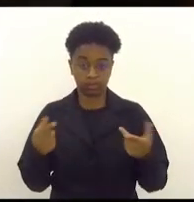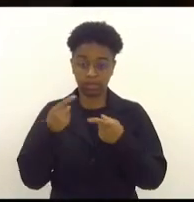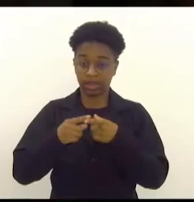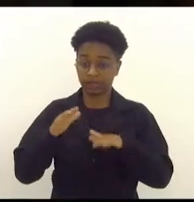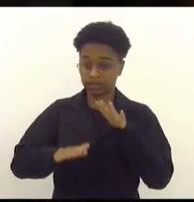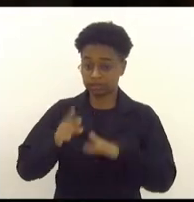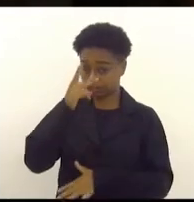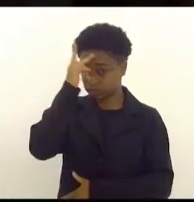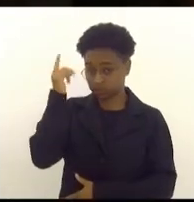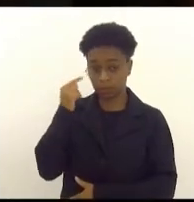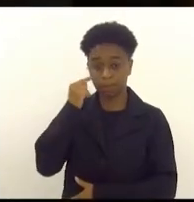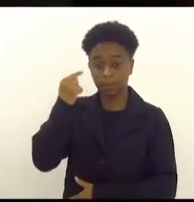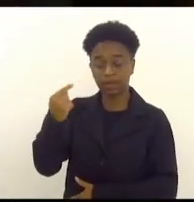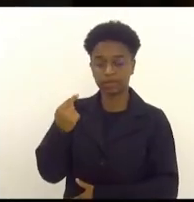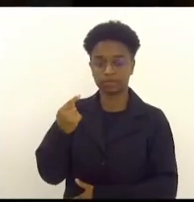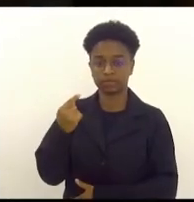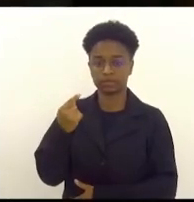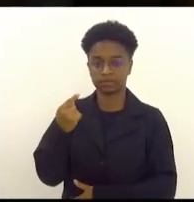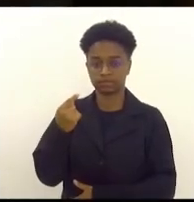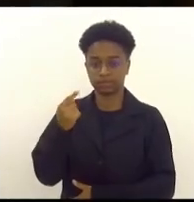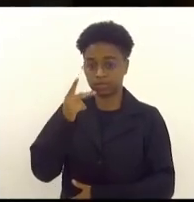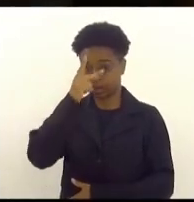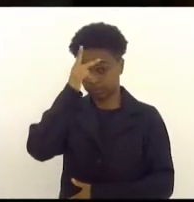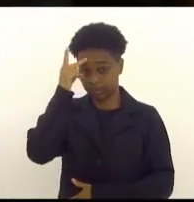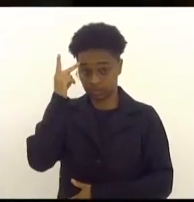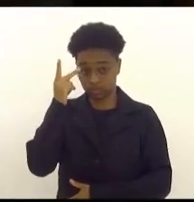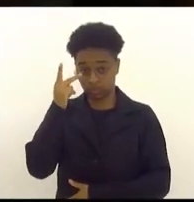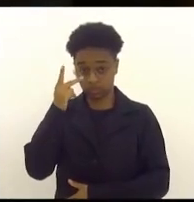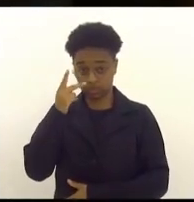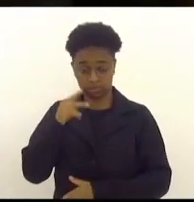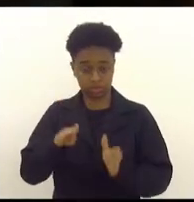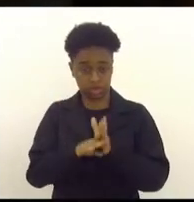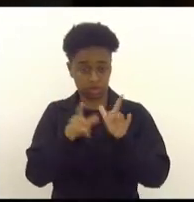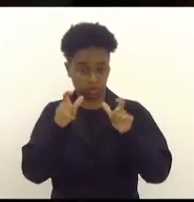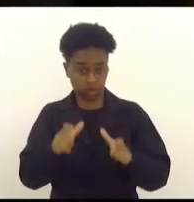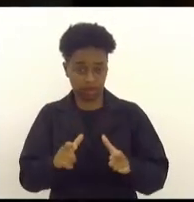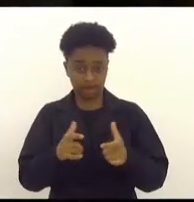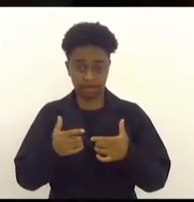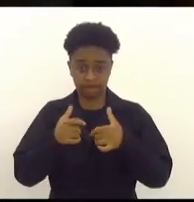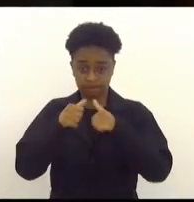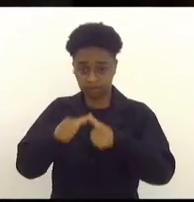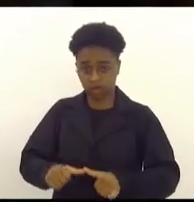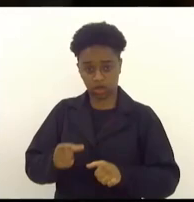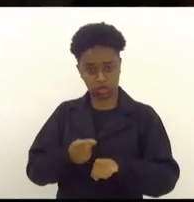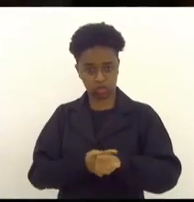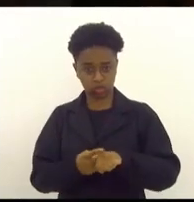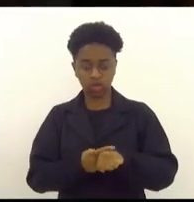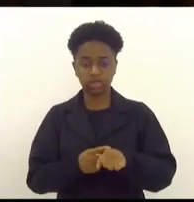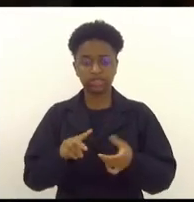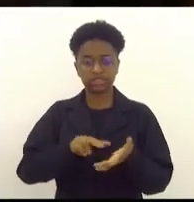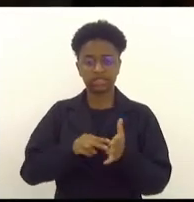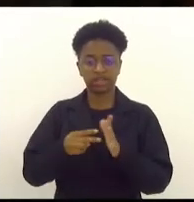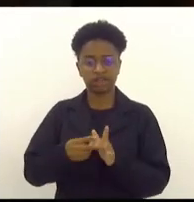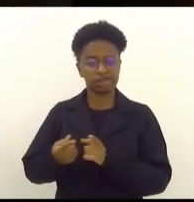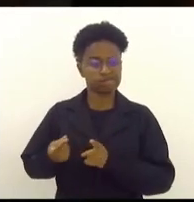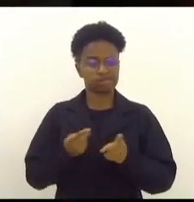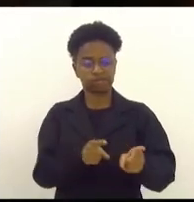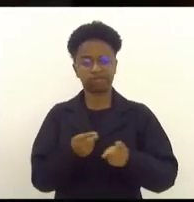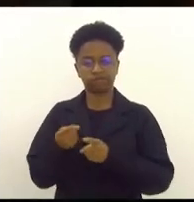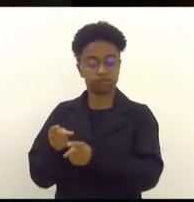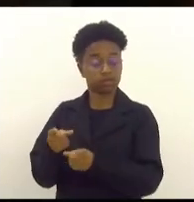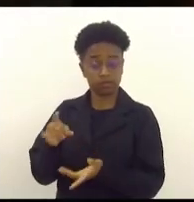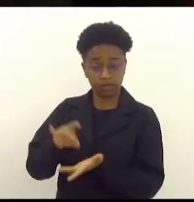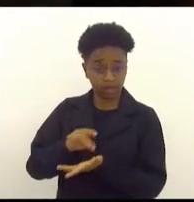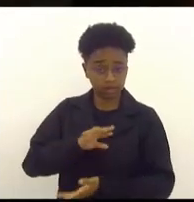acham que a pessoa ficar como veio ao mundo significa um atentado ao pudor não é verdade